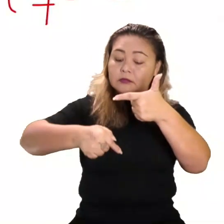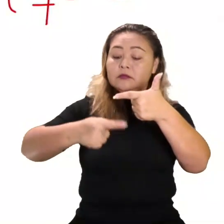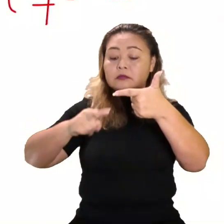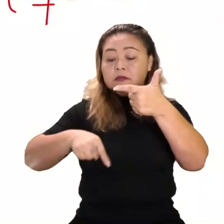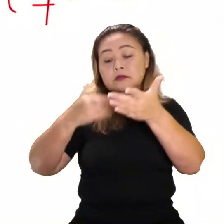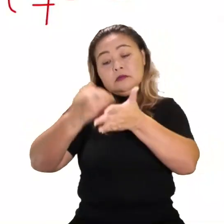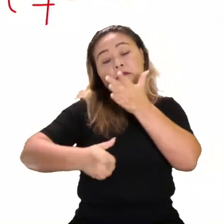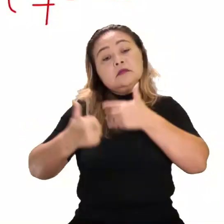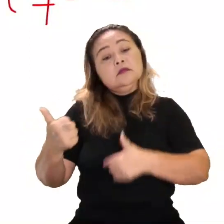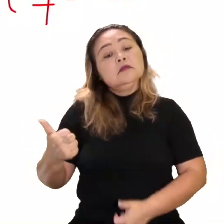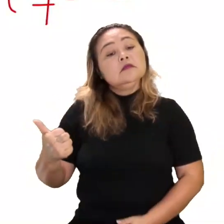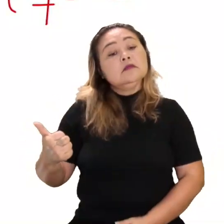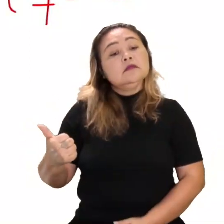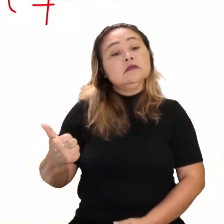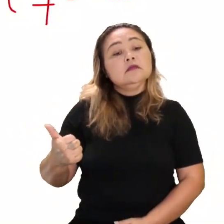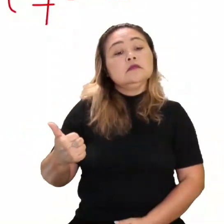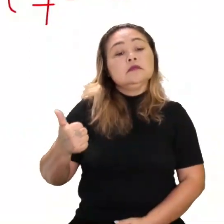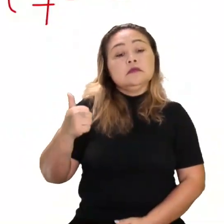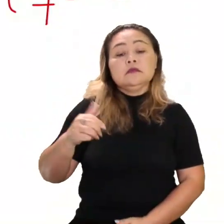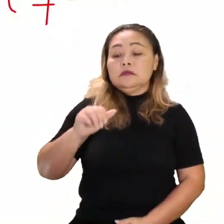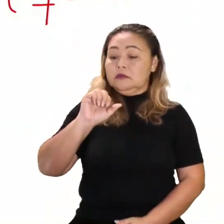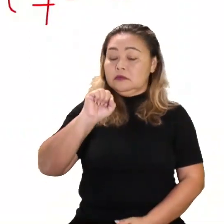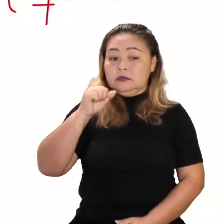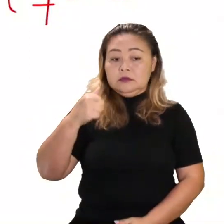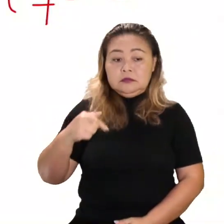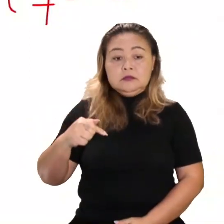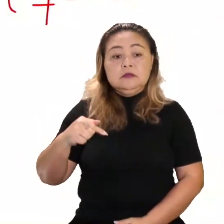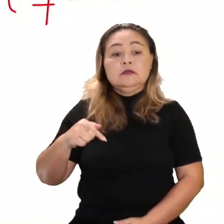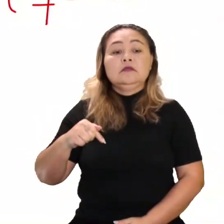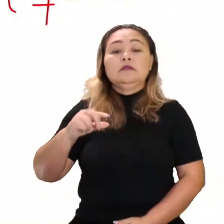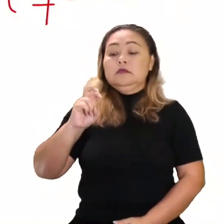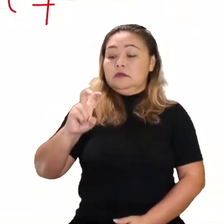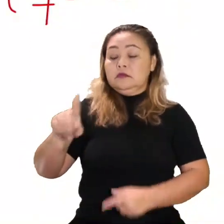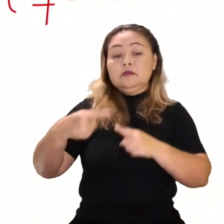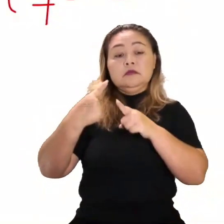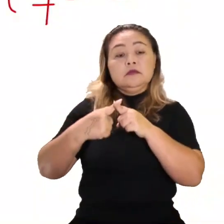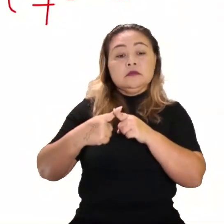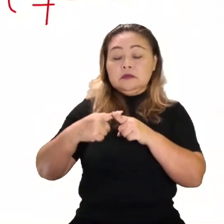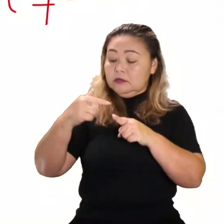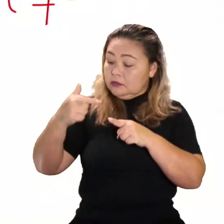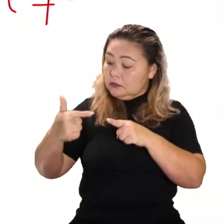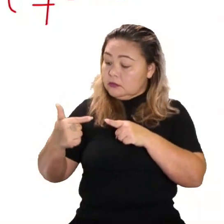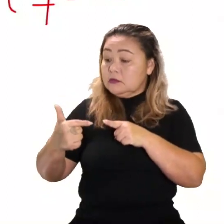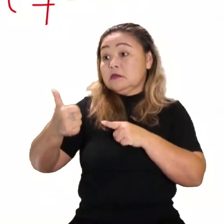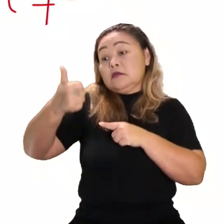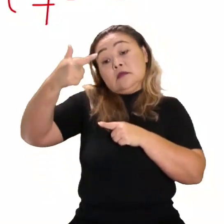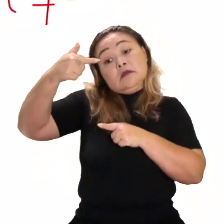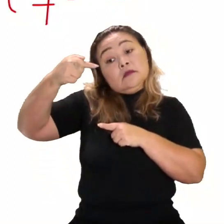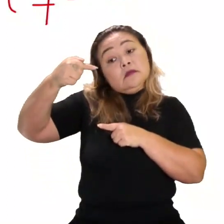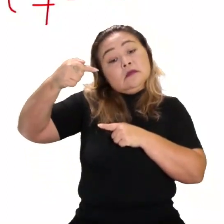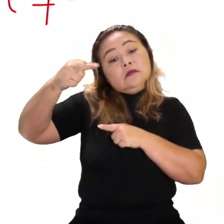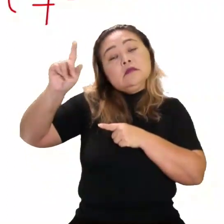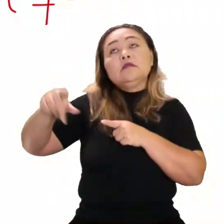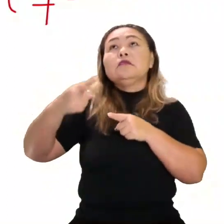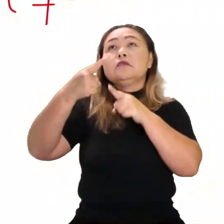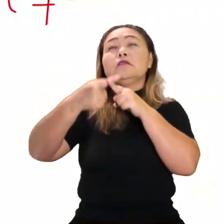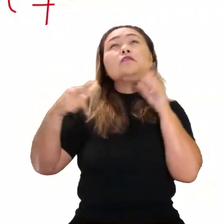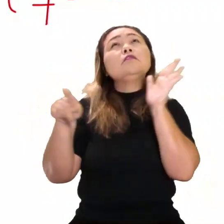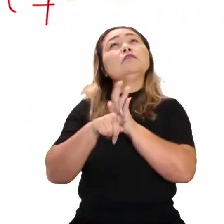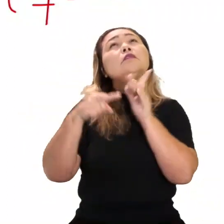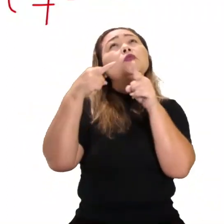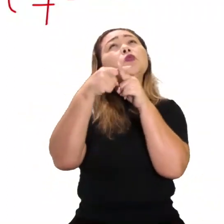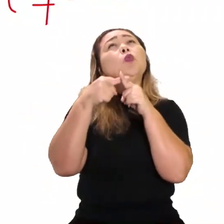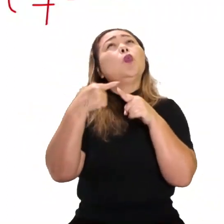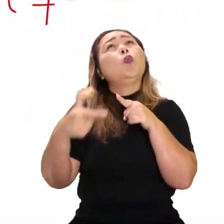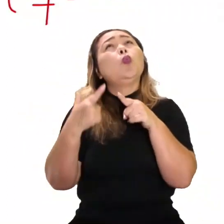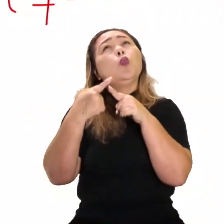2 menos 1. Então, meu S7 vai ser 5 vezes 2 elevado a sétima Bom, potência. na tabuada do 2, aqui